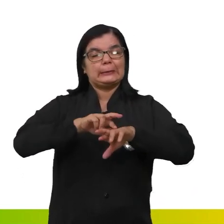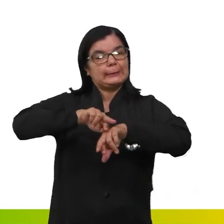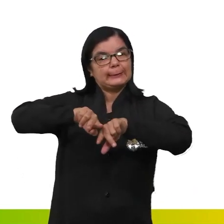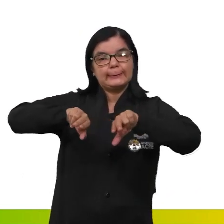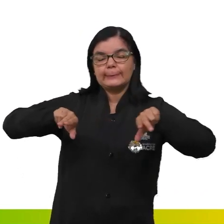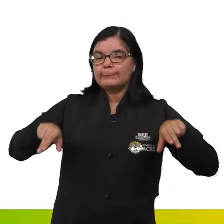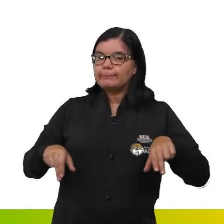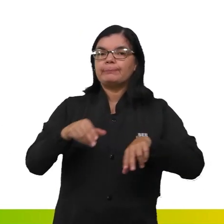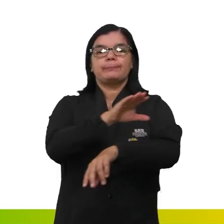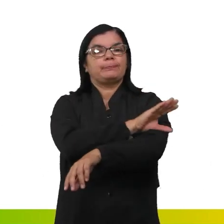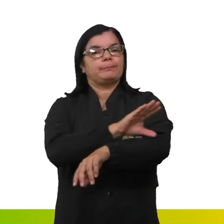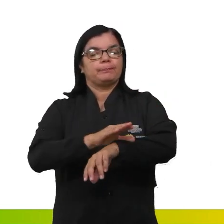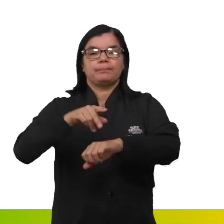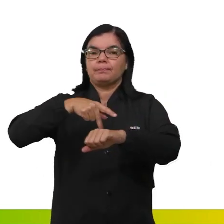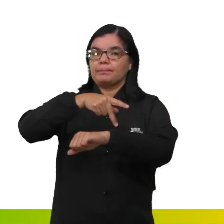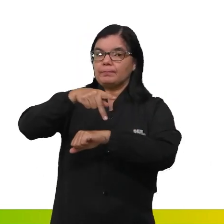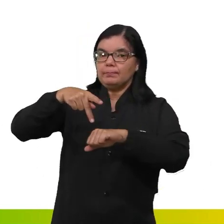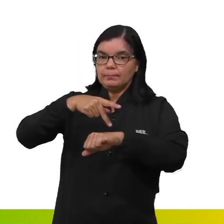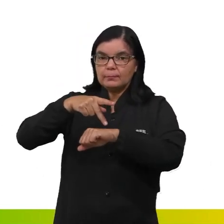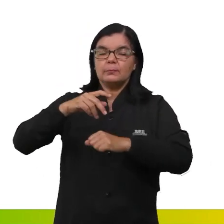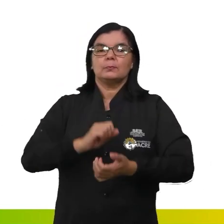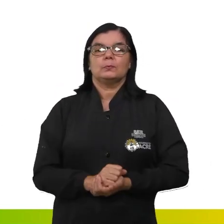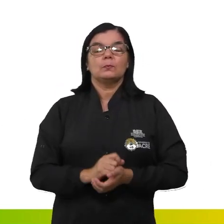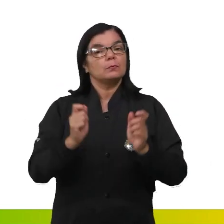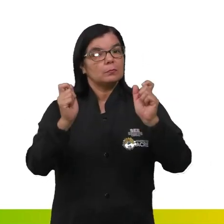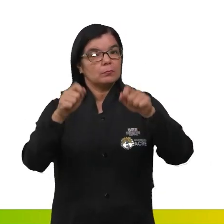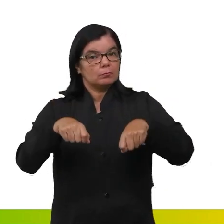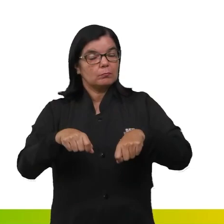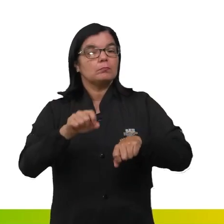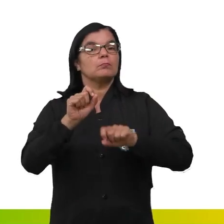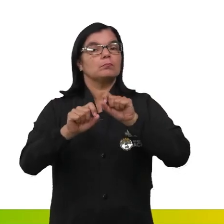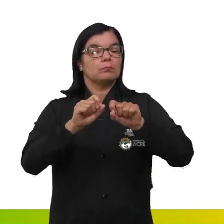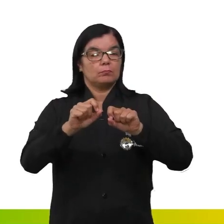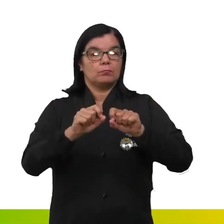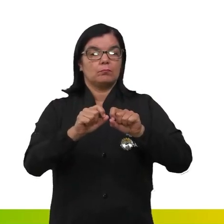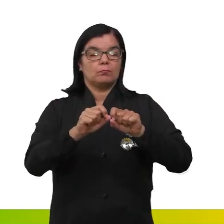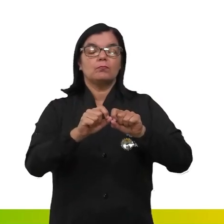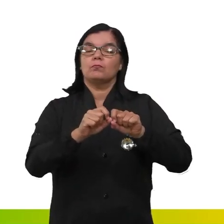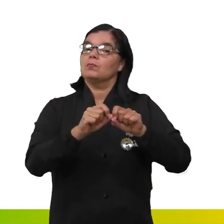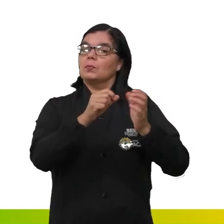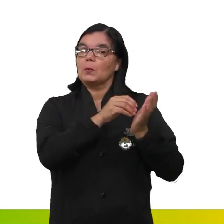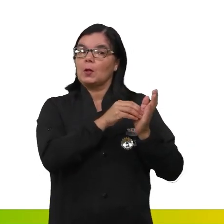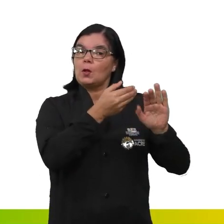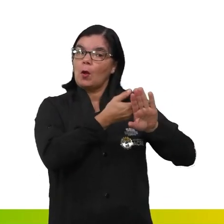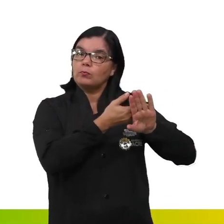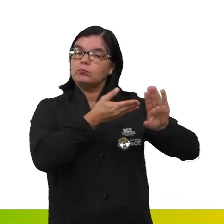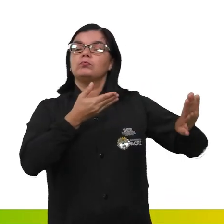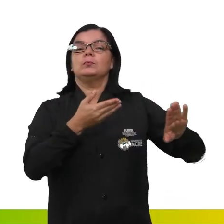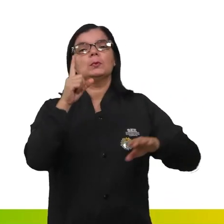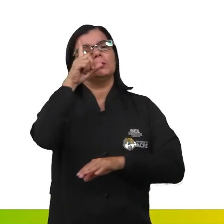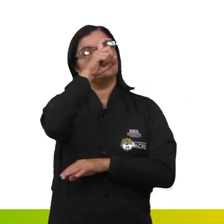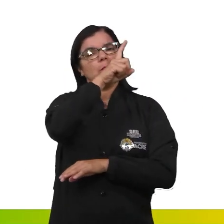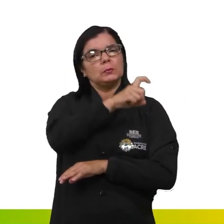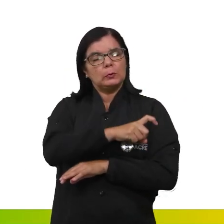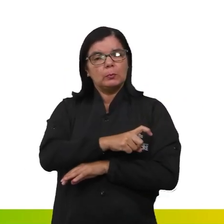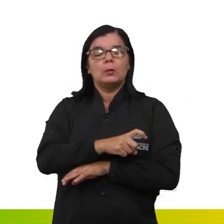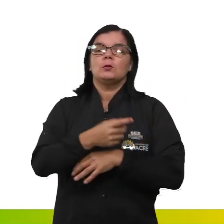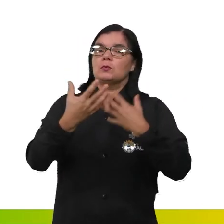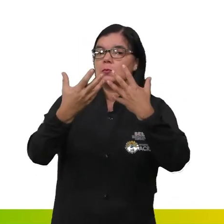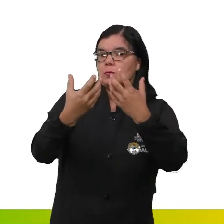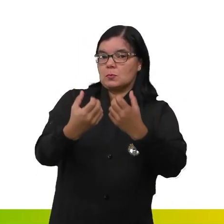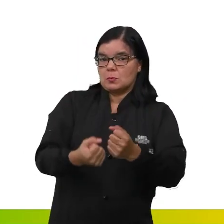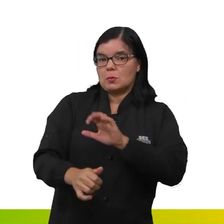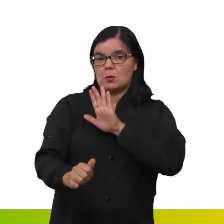diversidade cultural do país, o que pode gerar exclusão e dificultar o reconhecimento